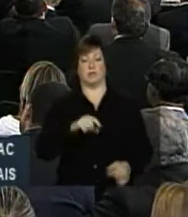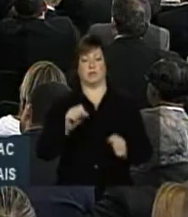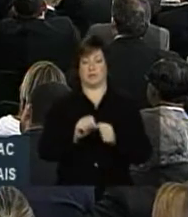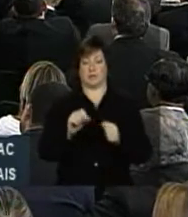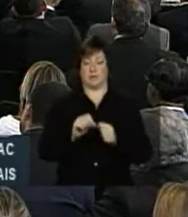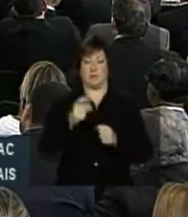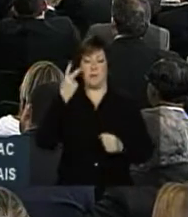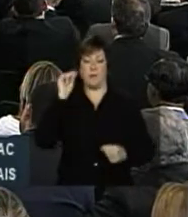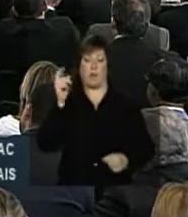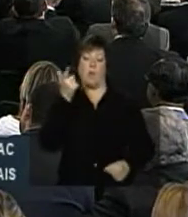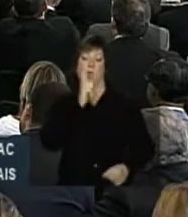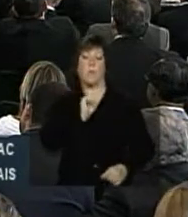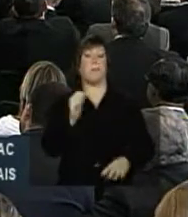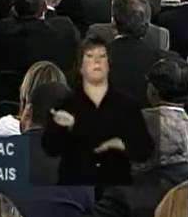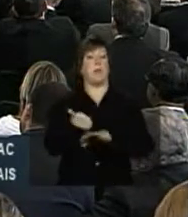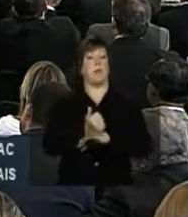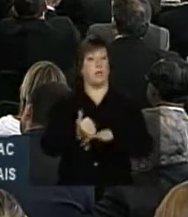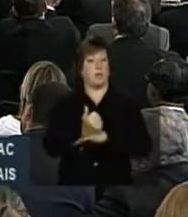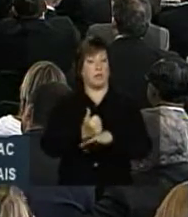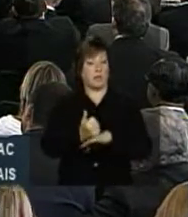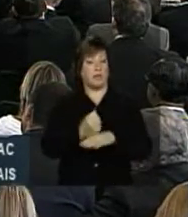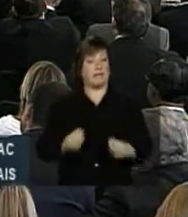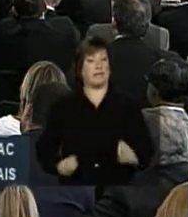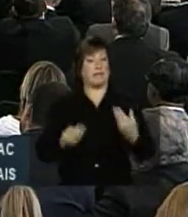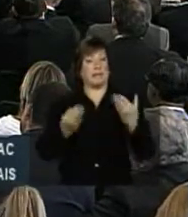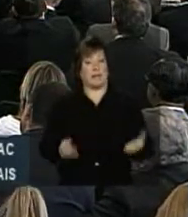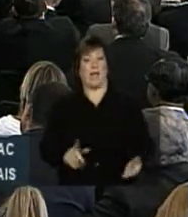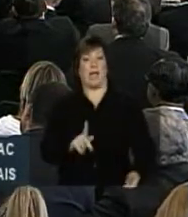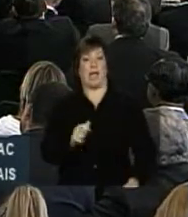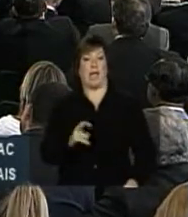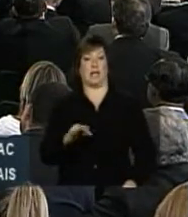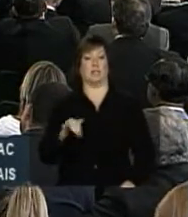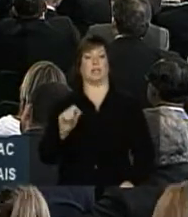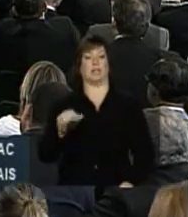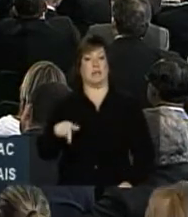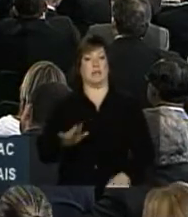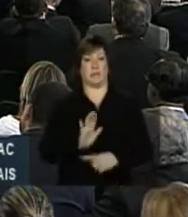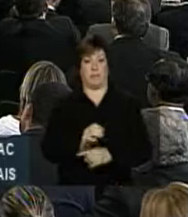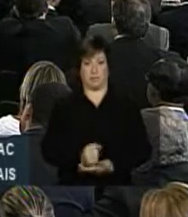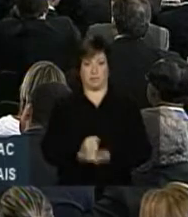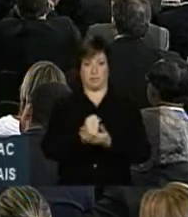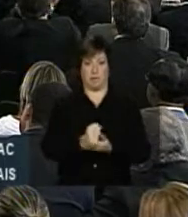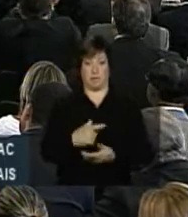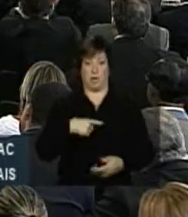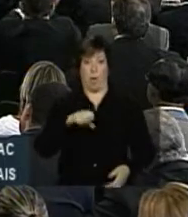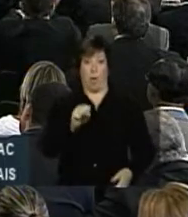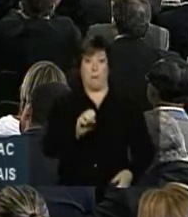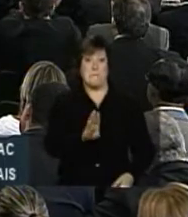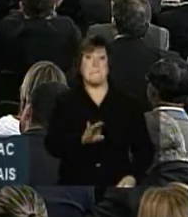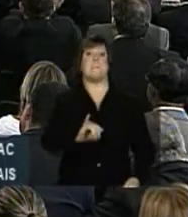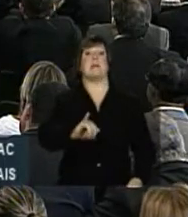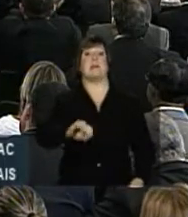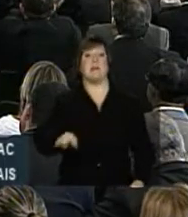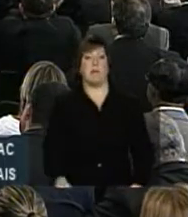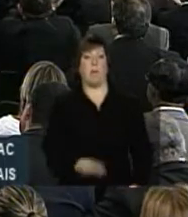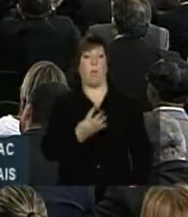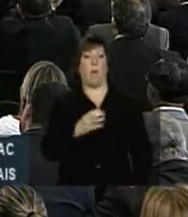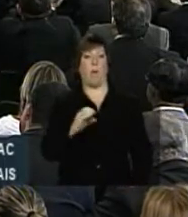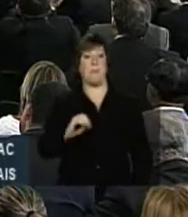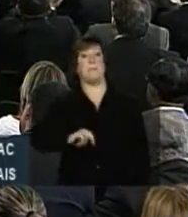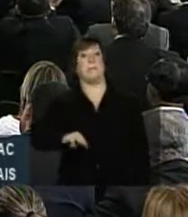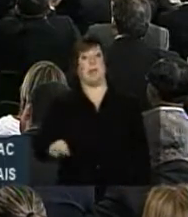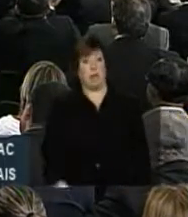para melhorar e garantir essa proteção. Serão 8 bilhões e 400